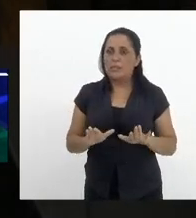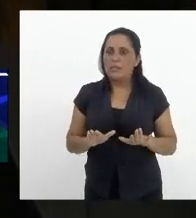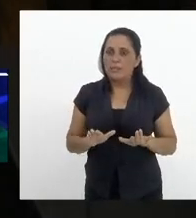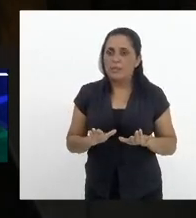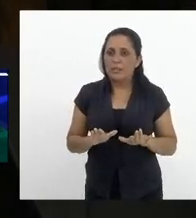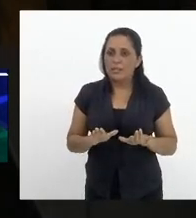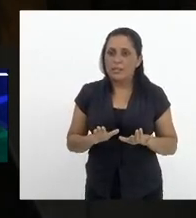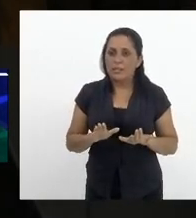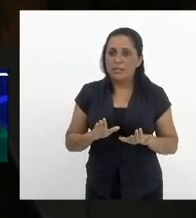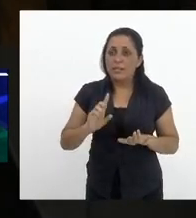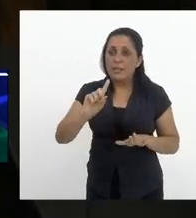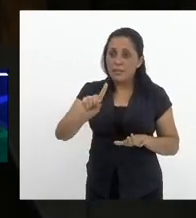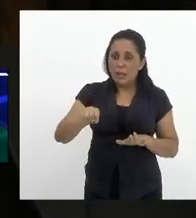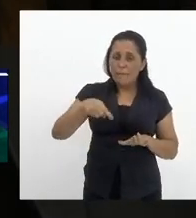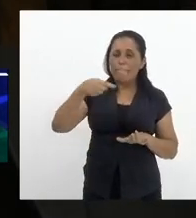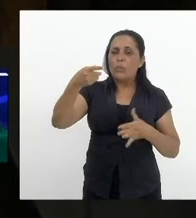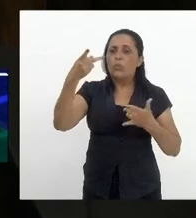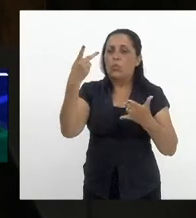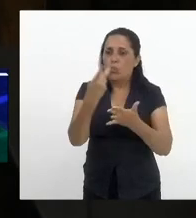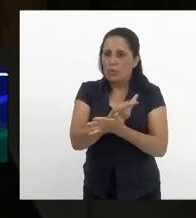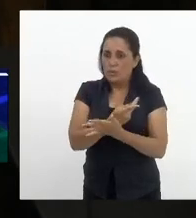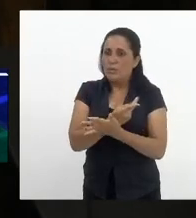depois do armistício.